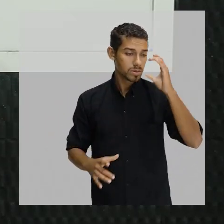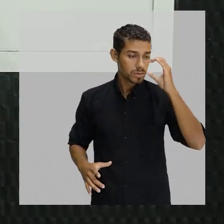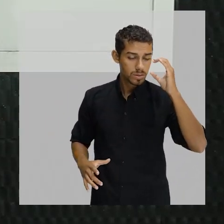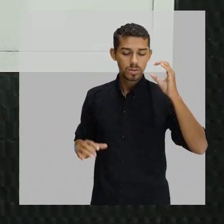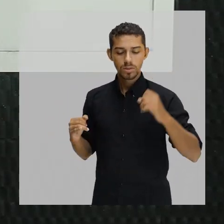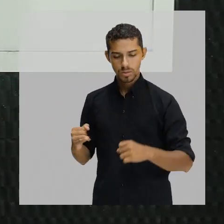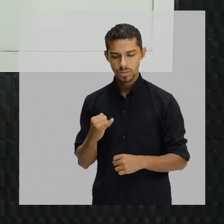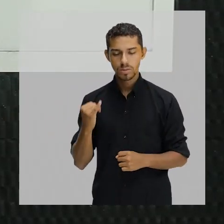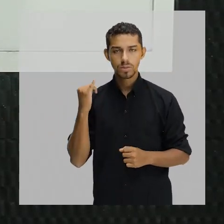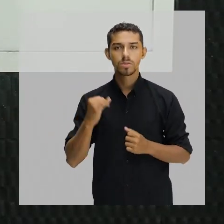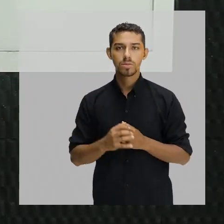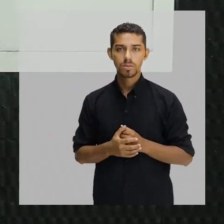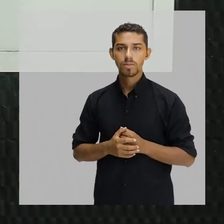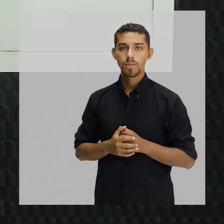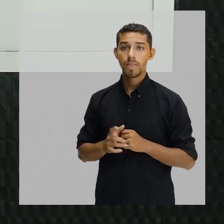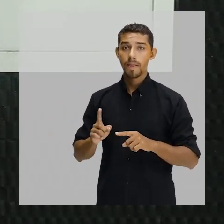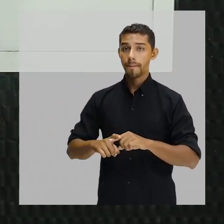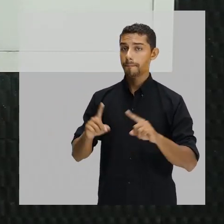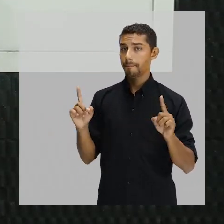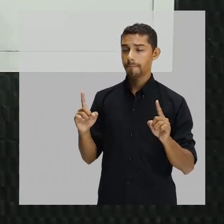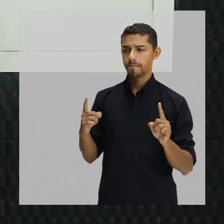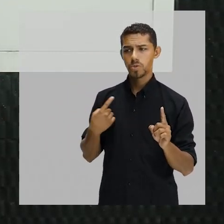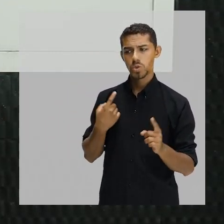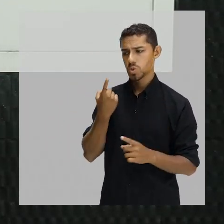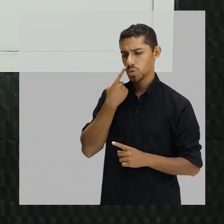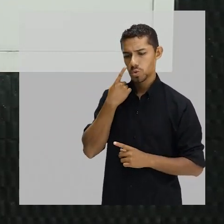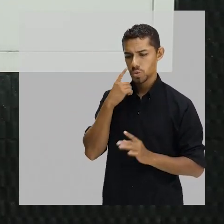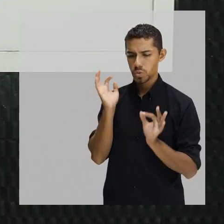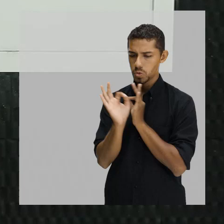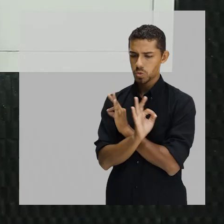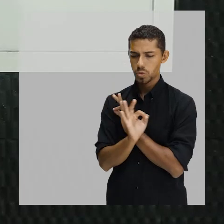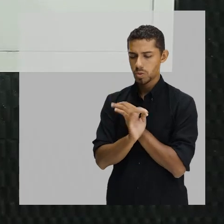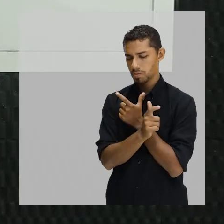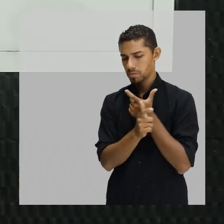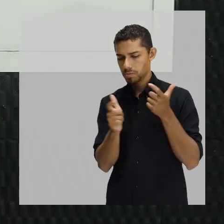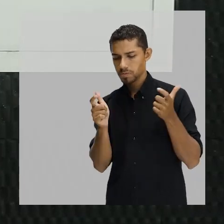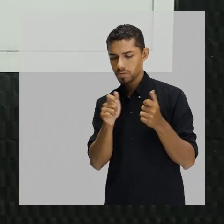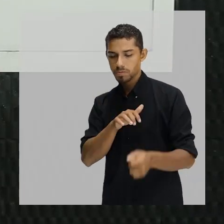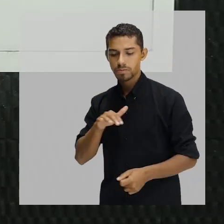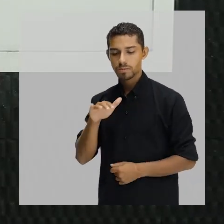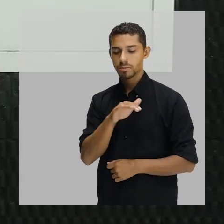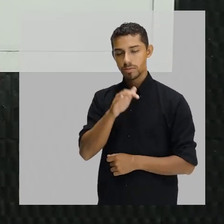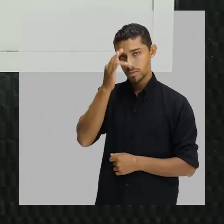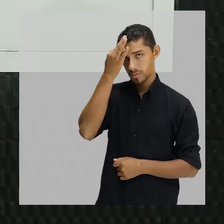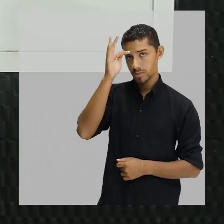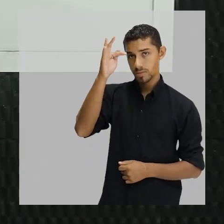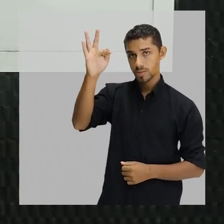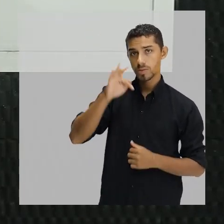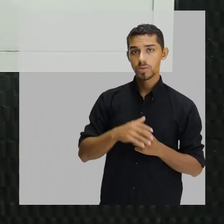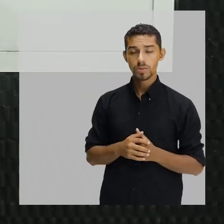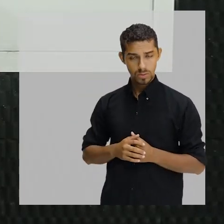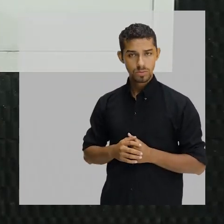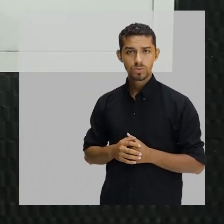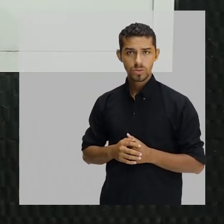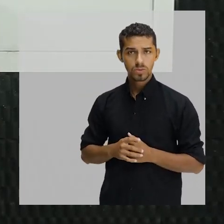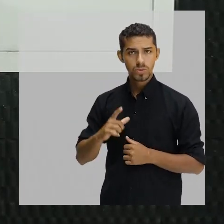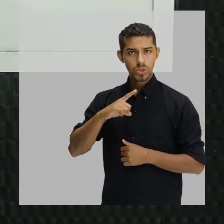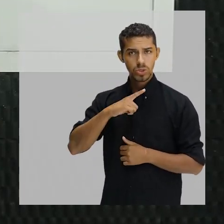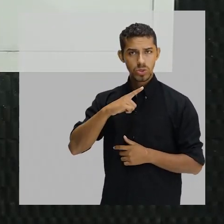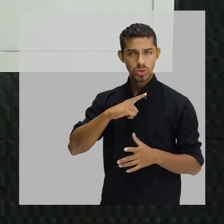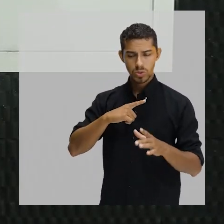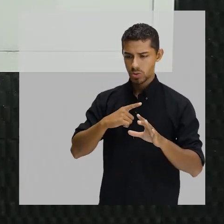muito importante. Tá? Mas, sem dúvida nenhuma, uma das grandes áreas da filosofia, uma das áreas que tem